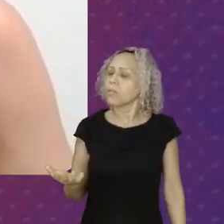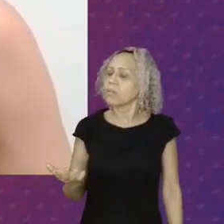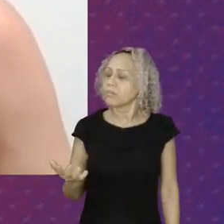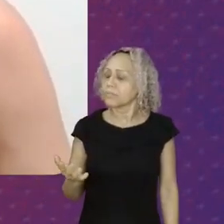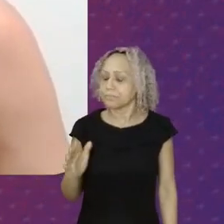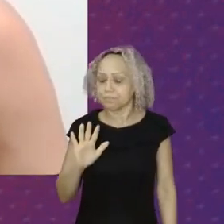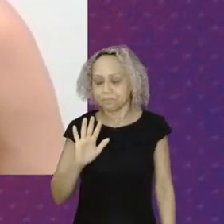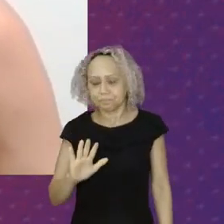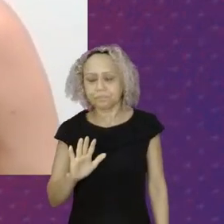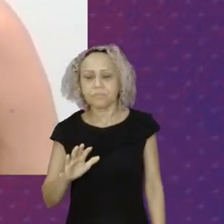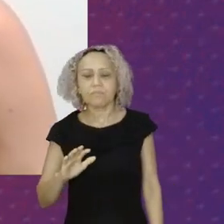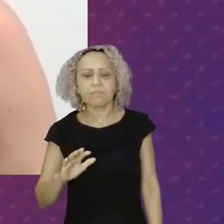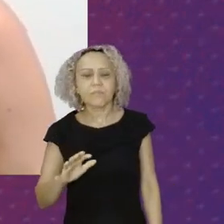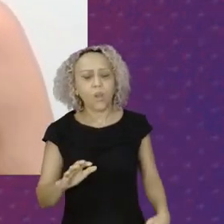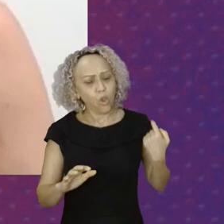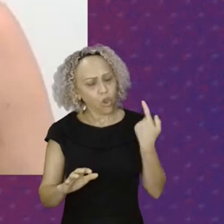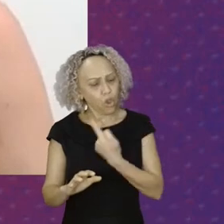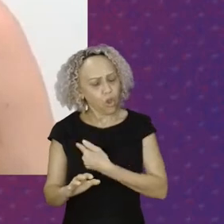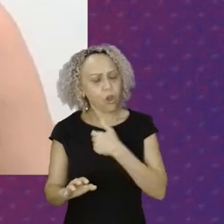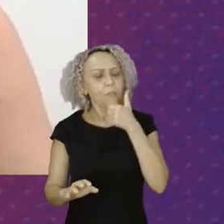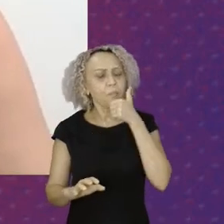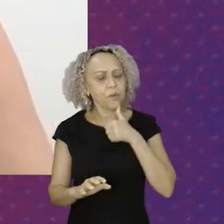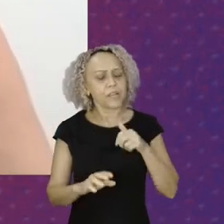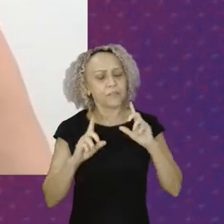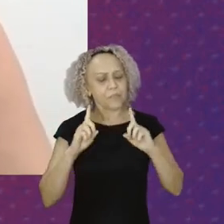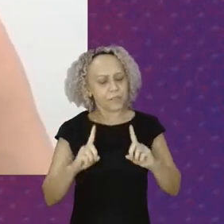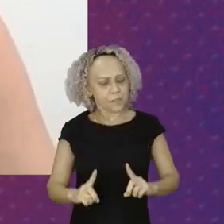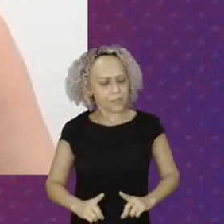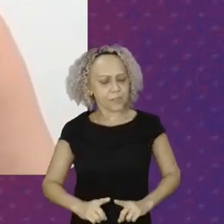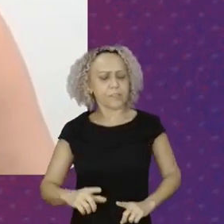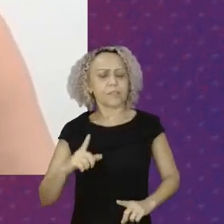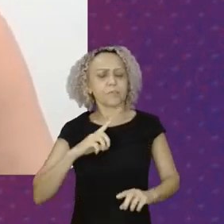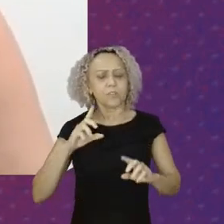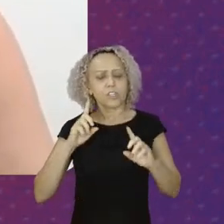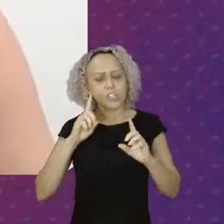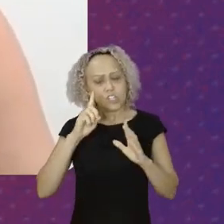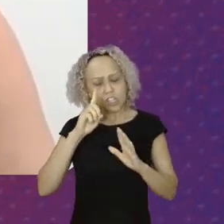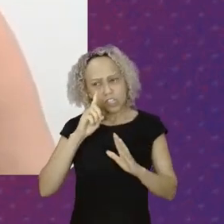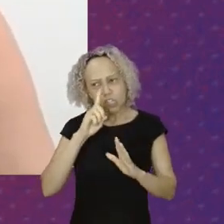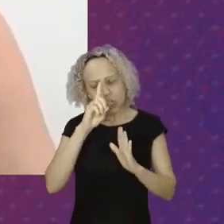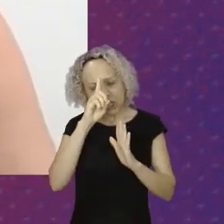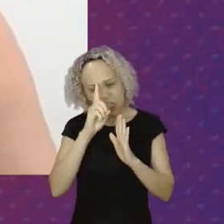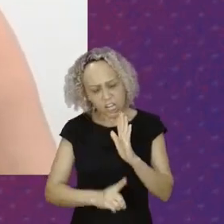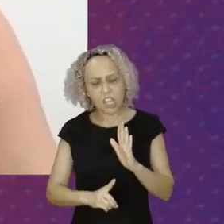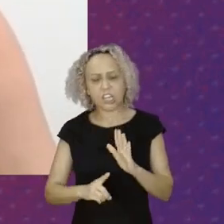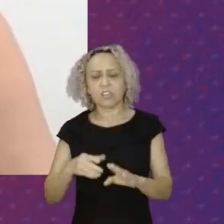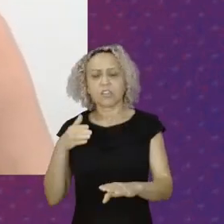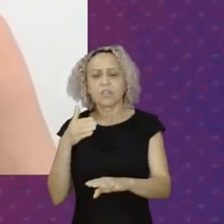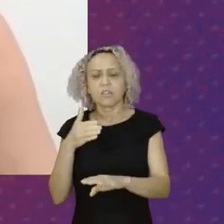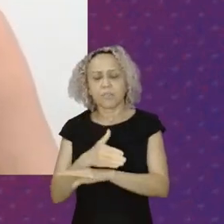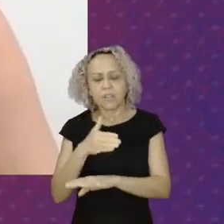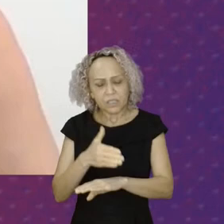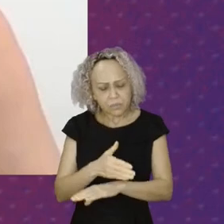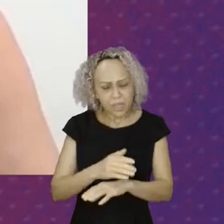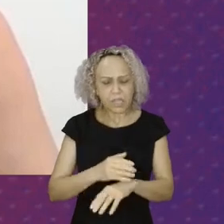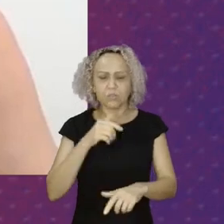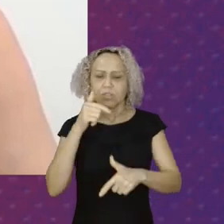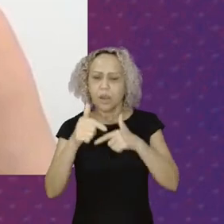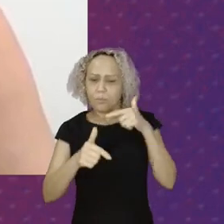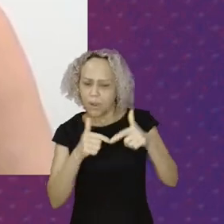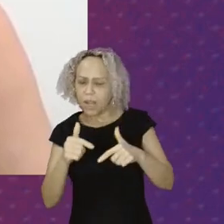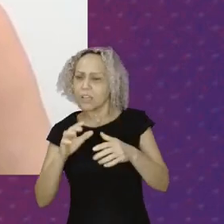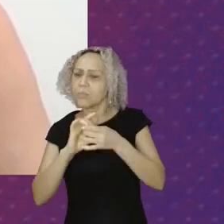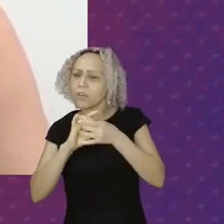a democracia, nós temos direito a discutir as condições de trabalho, a participar da luta sindical, não é